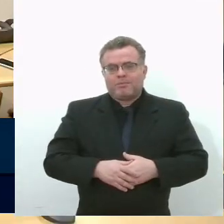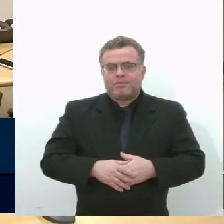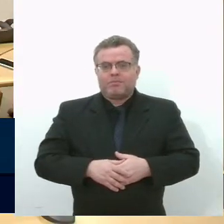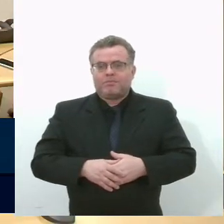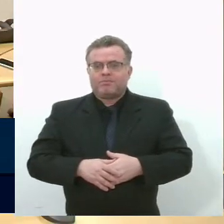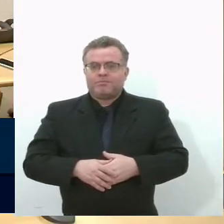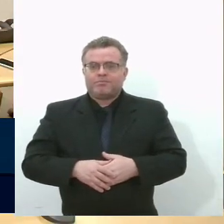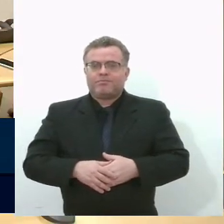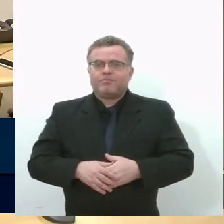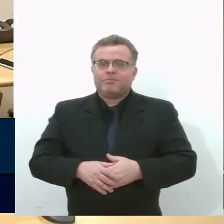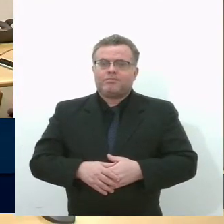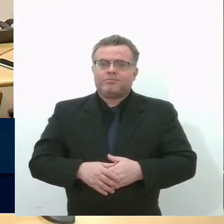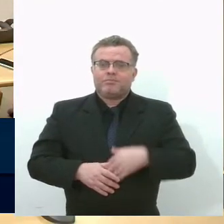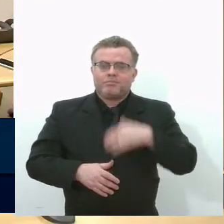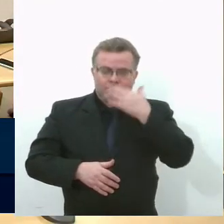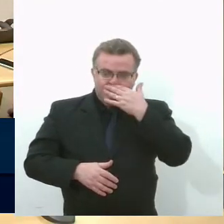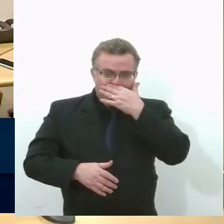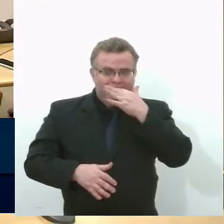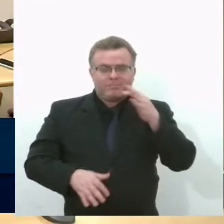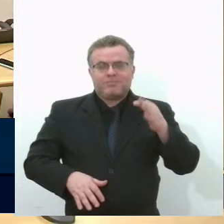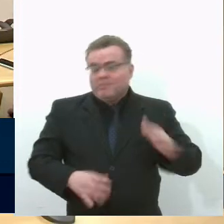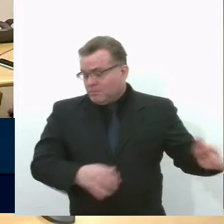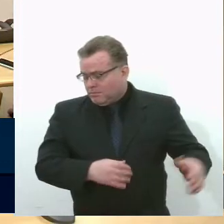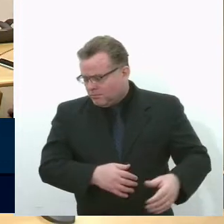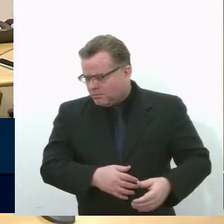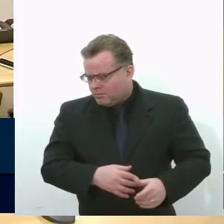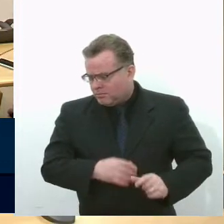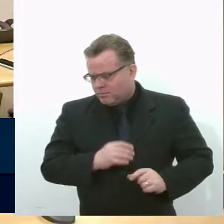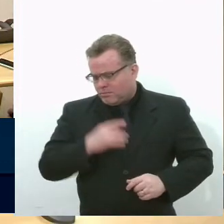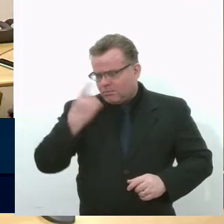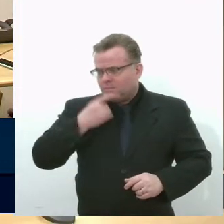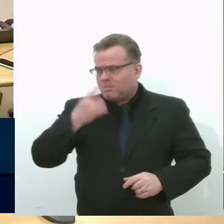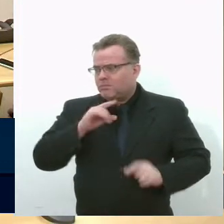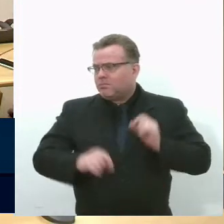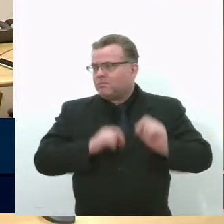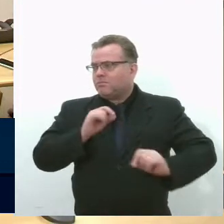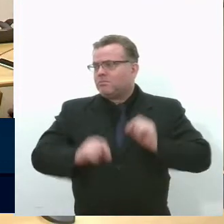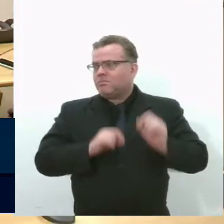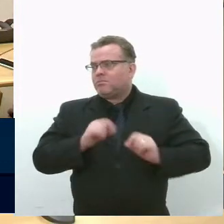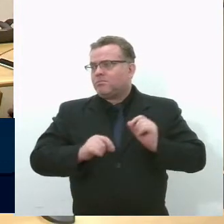Com a palavra, deputado Garibaldi Mendonça. Para a ordem.